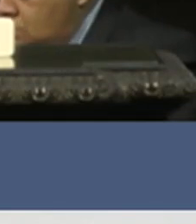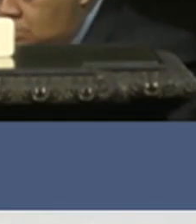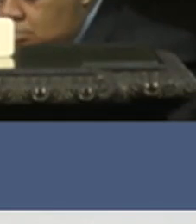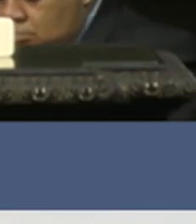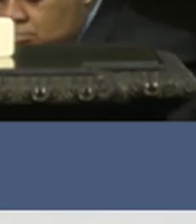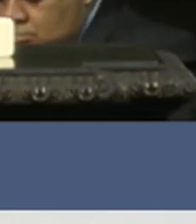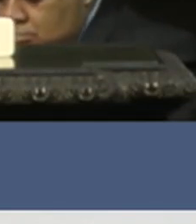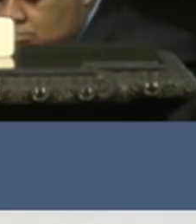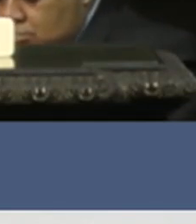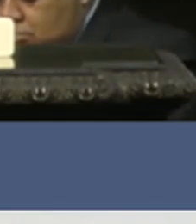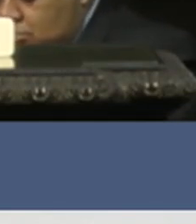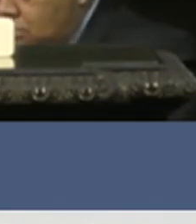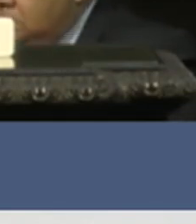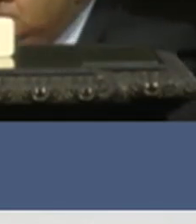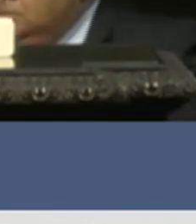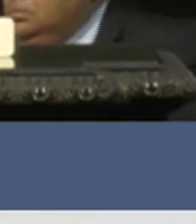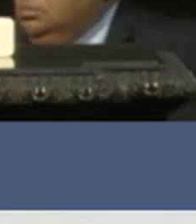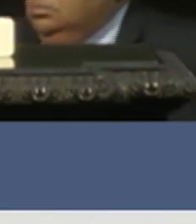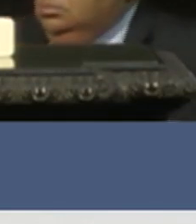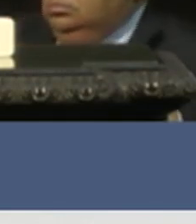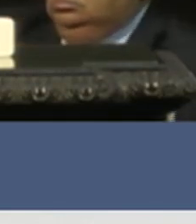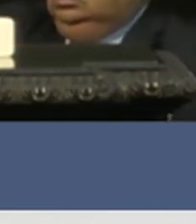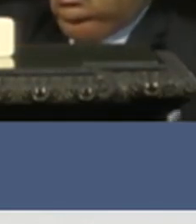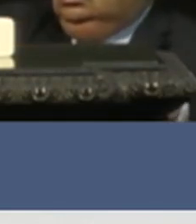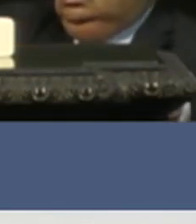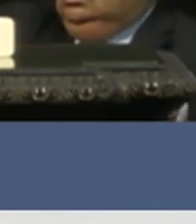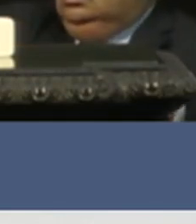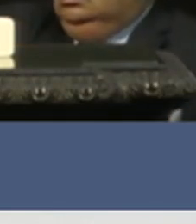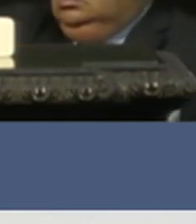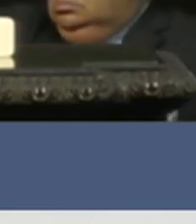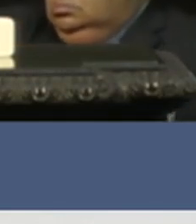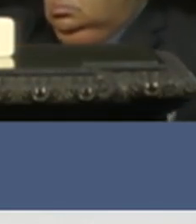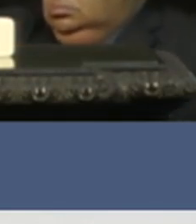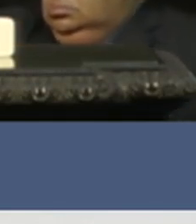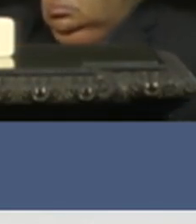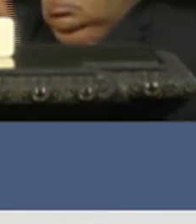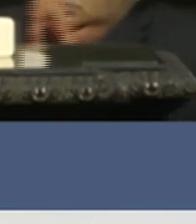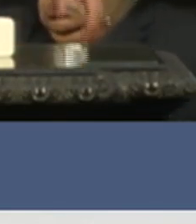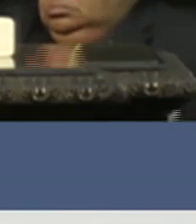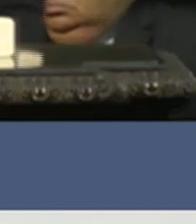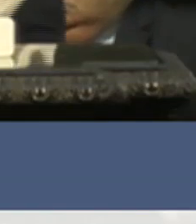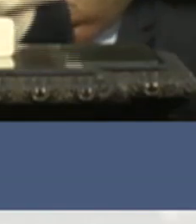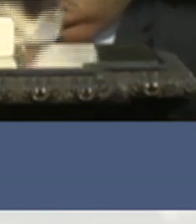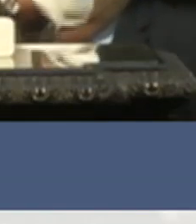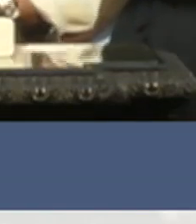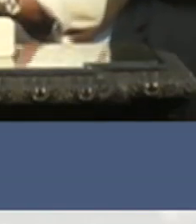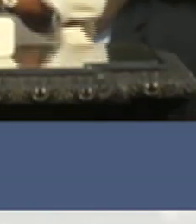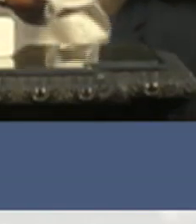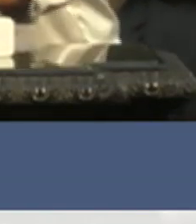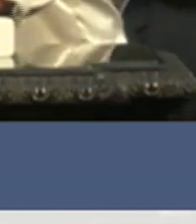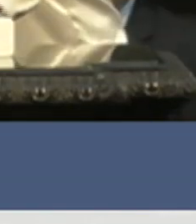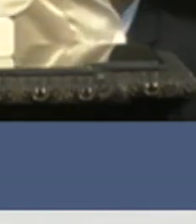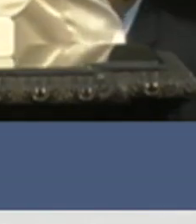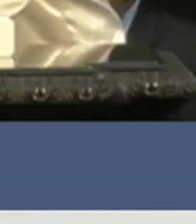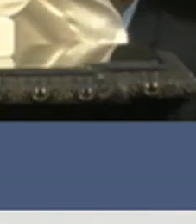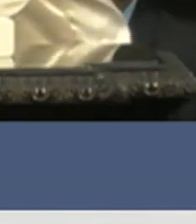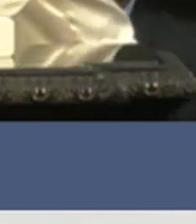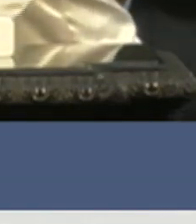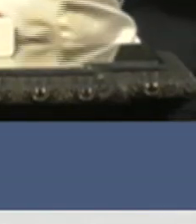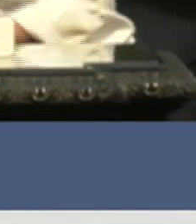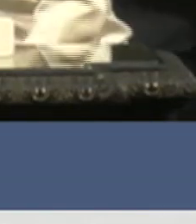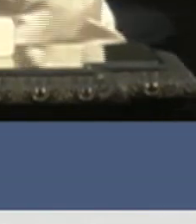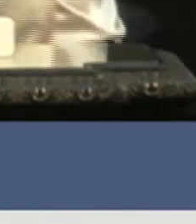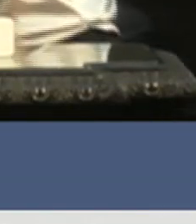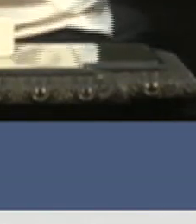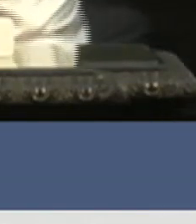Em tramitação ordinária, em primeira discussão, projeto de lei 652/2015, autoria do deputado Átila